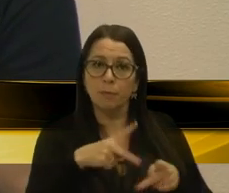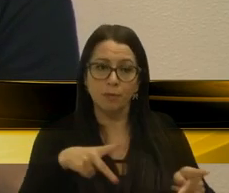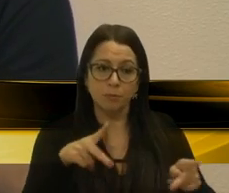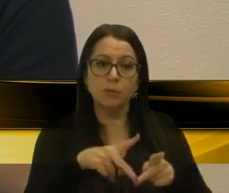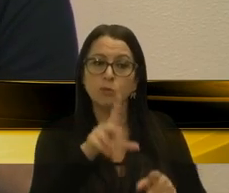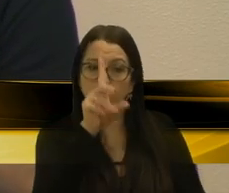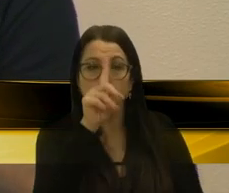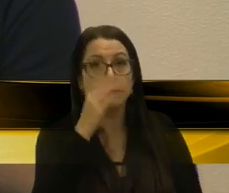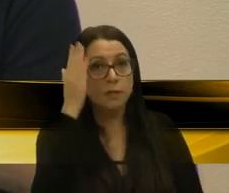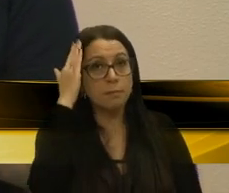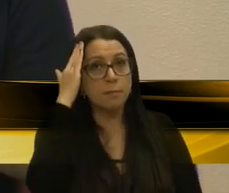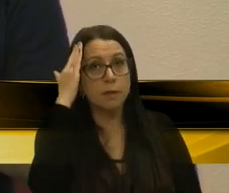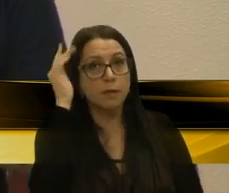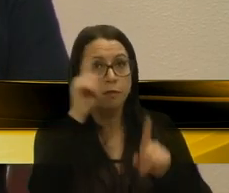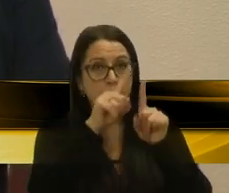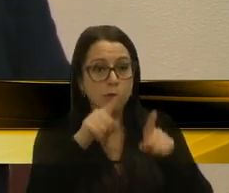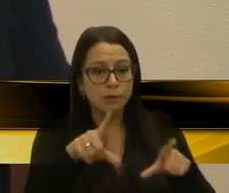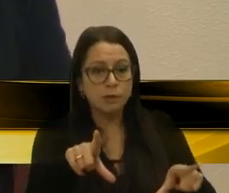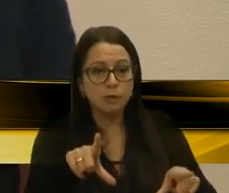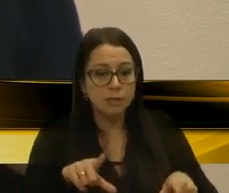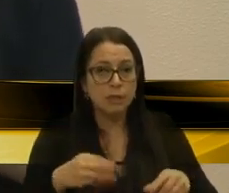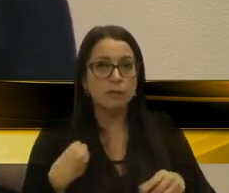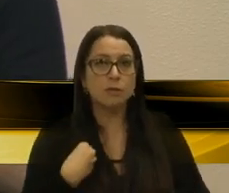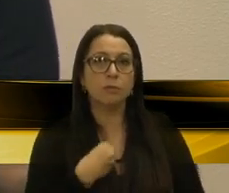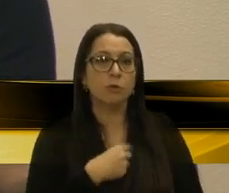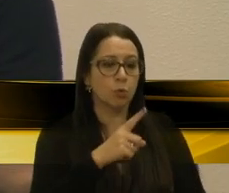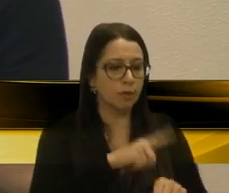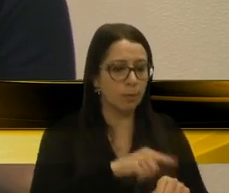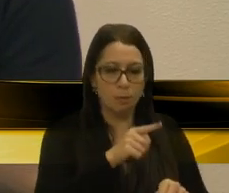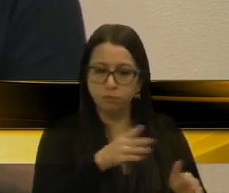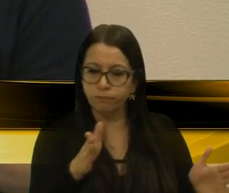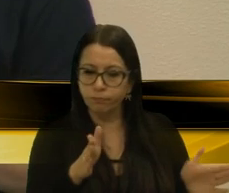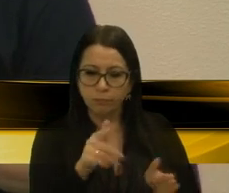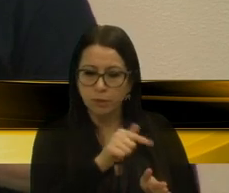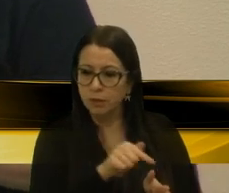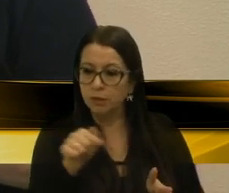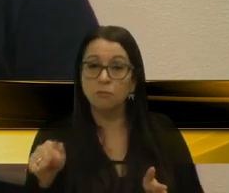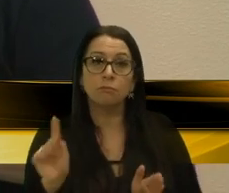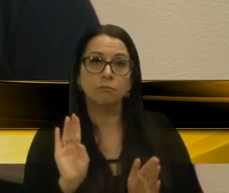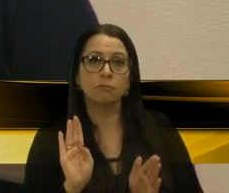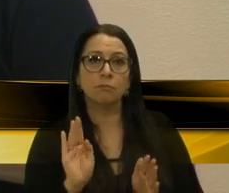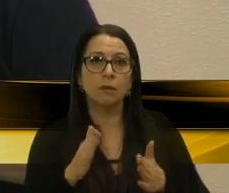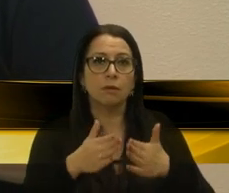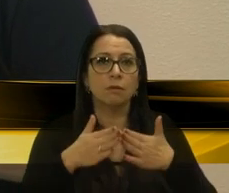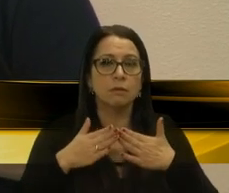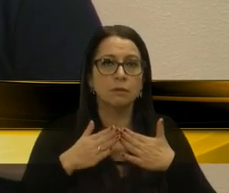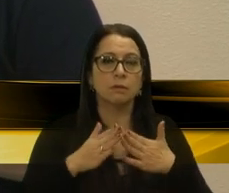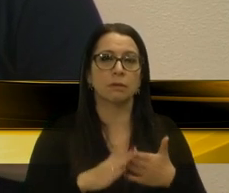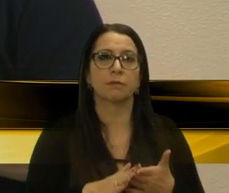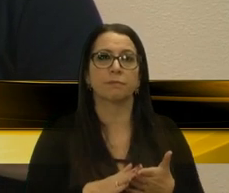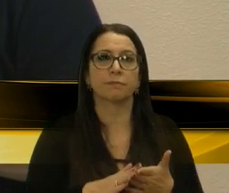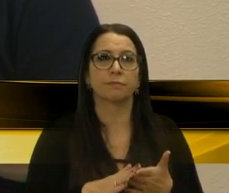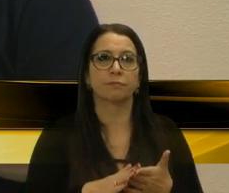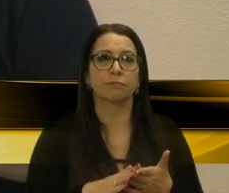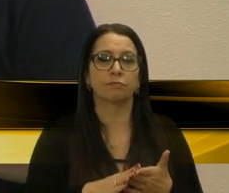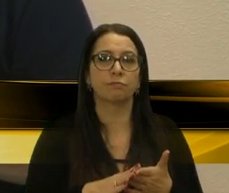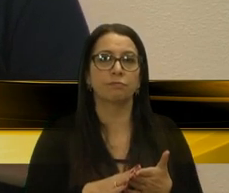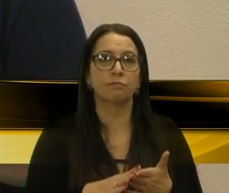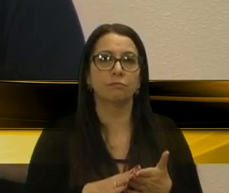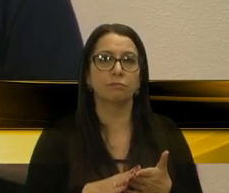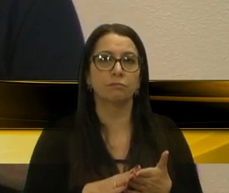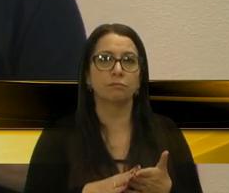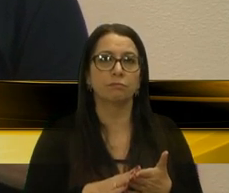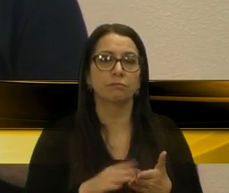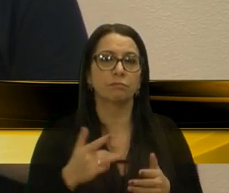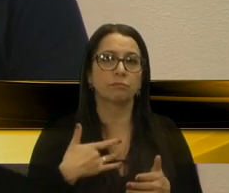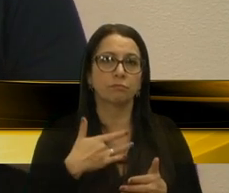direito de saber que o servidor está de atestado médico de tal período até tal período. Licença, nós temos várias licenças para servidor,